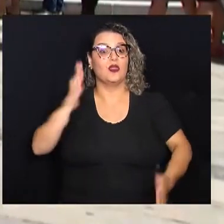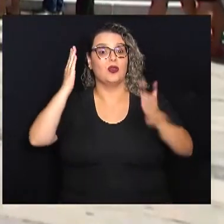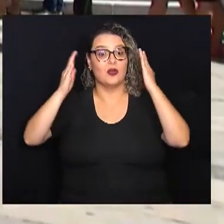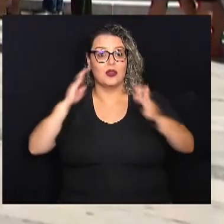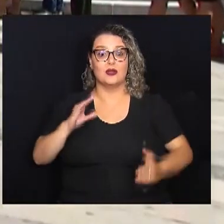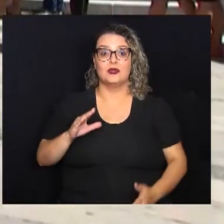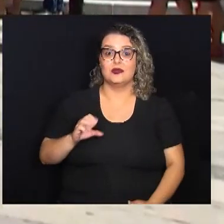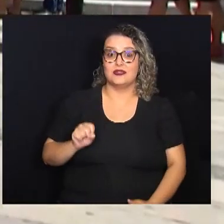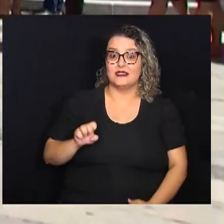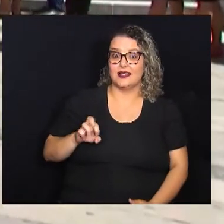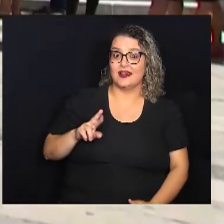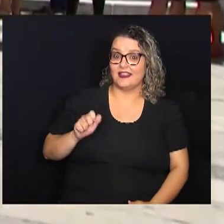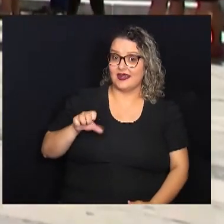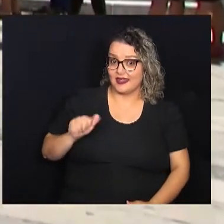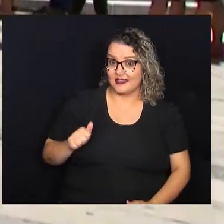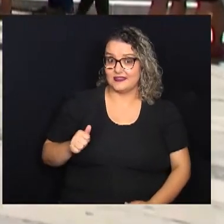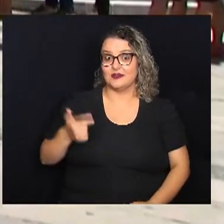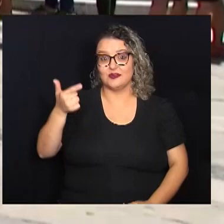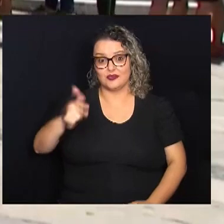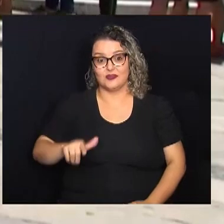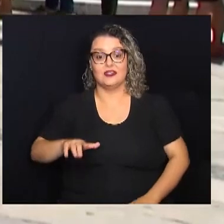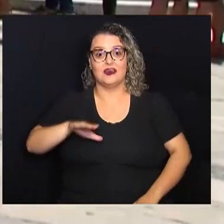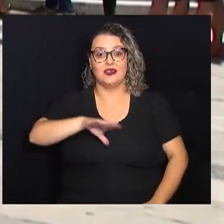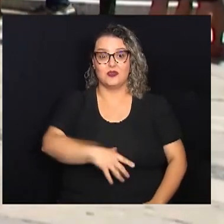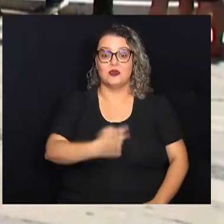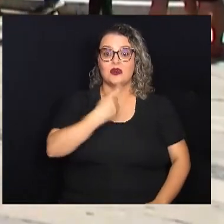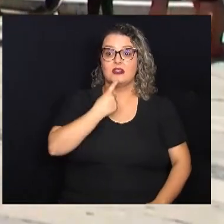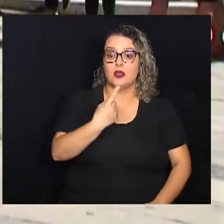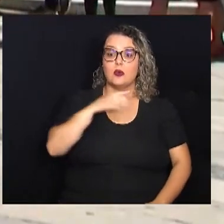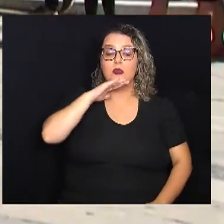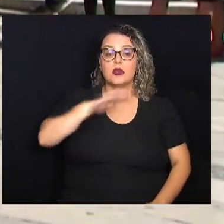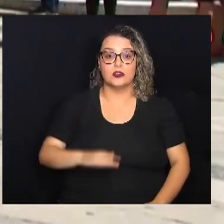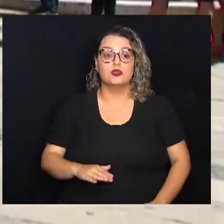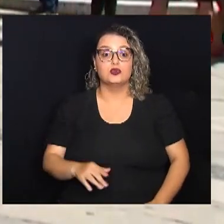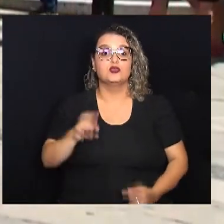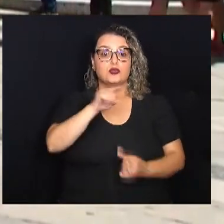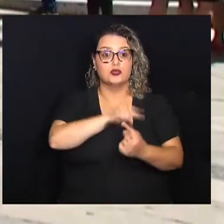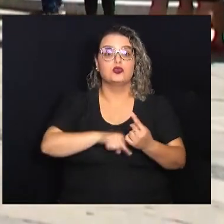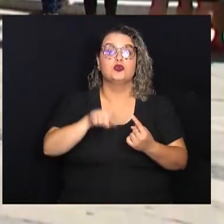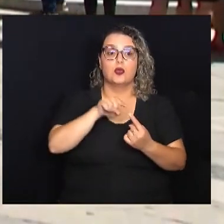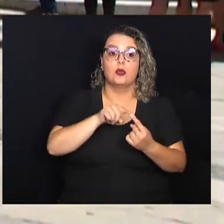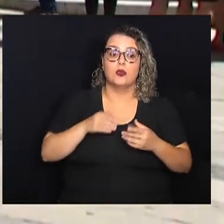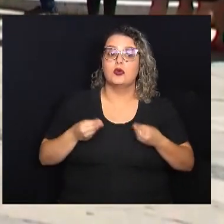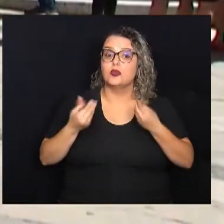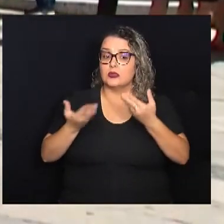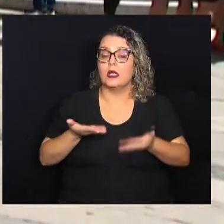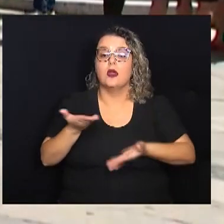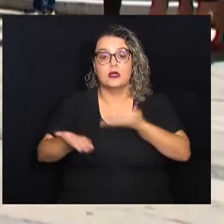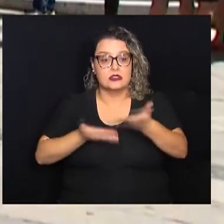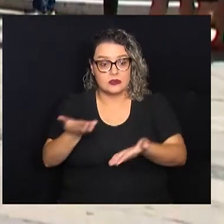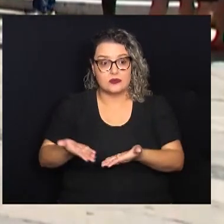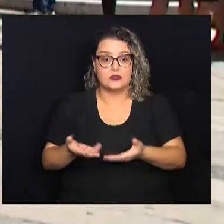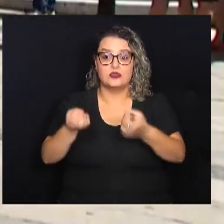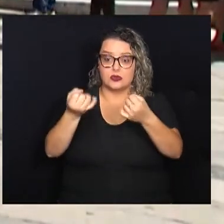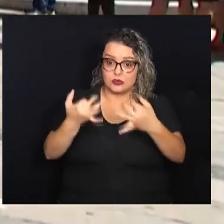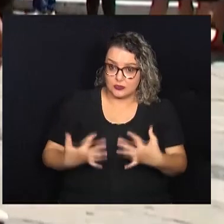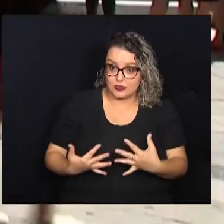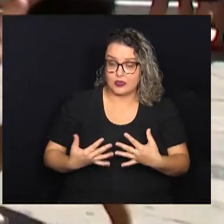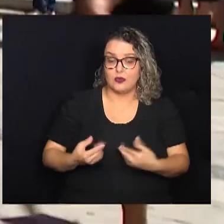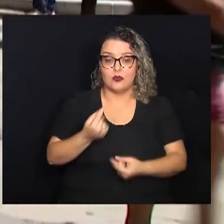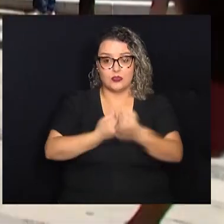Estrada ficará em Campinas até o próximo sábado, à 1 da tarde, com a finalidade de oferecer serviços e orientações financeiras